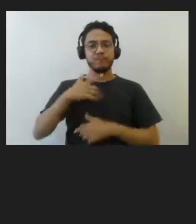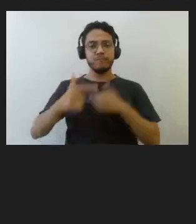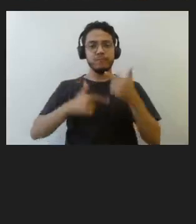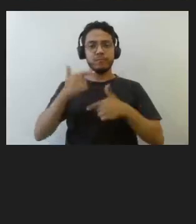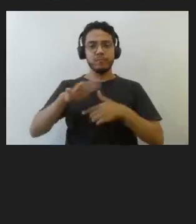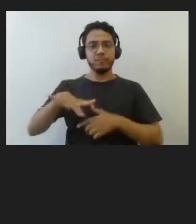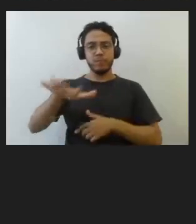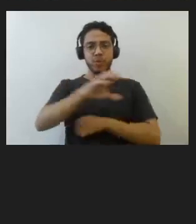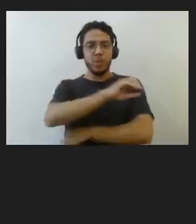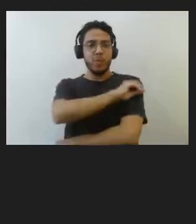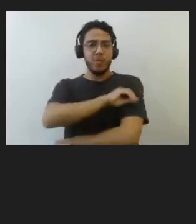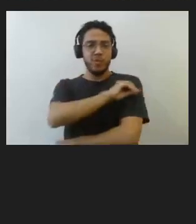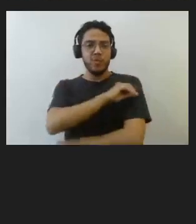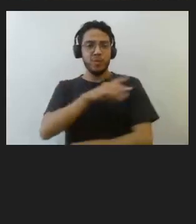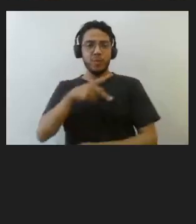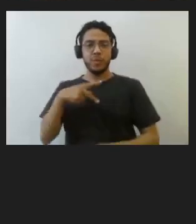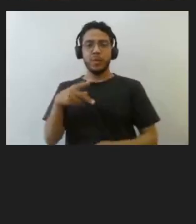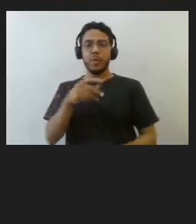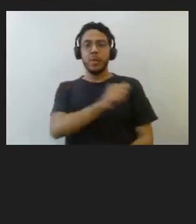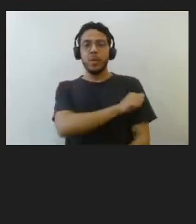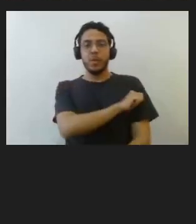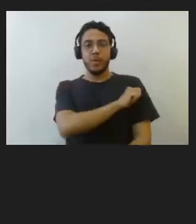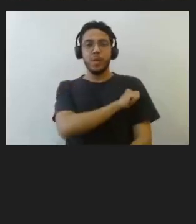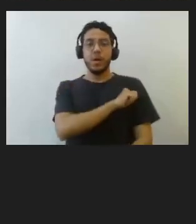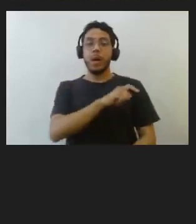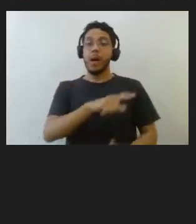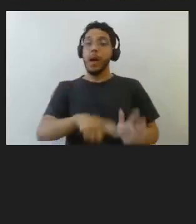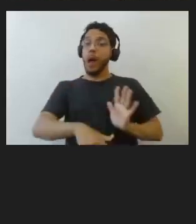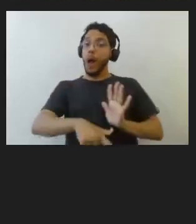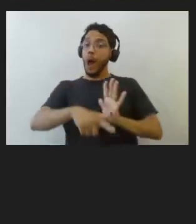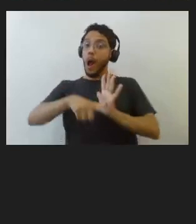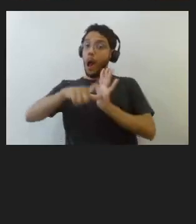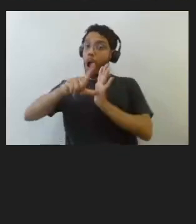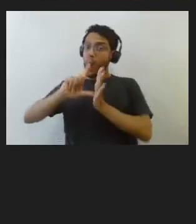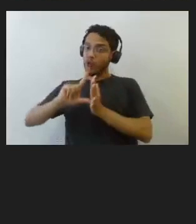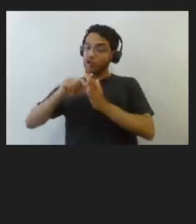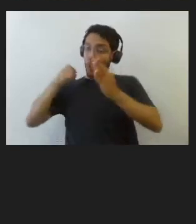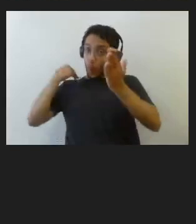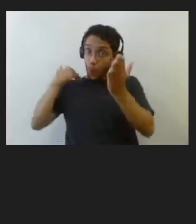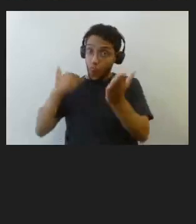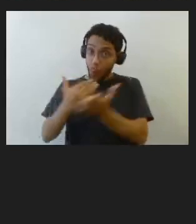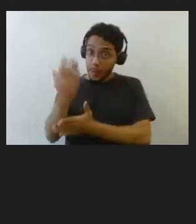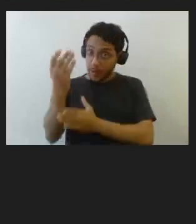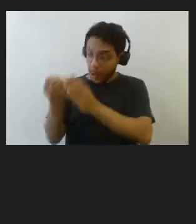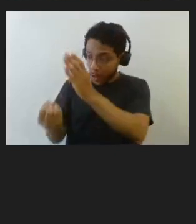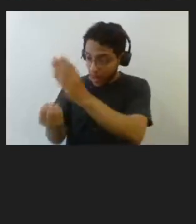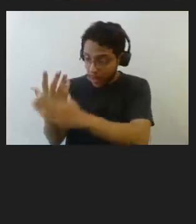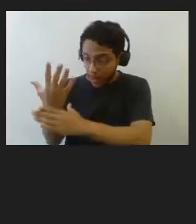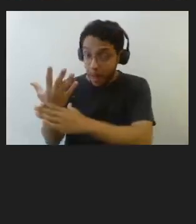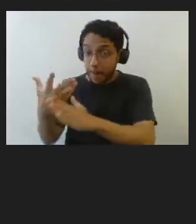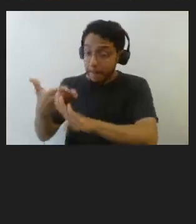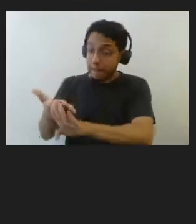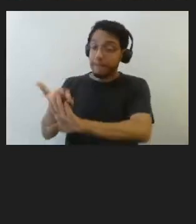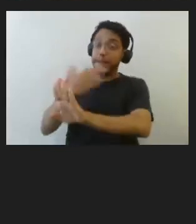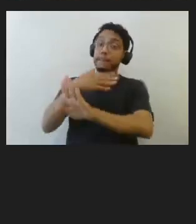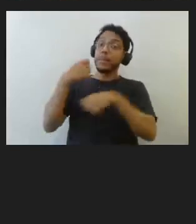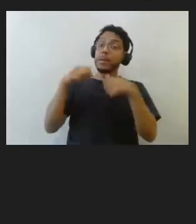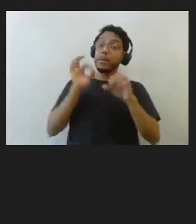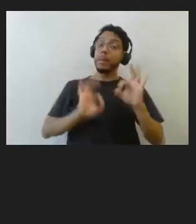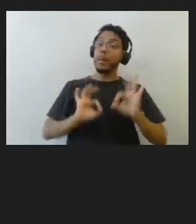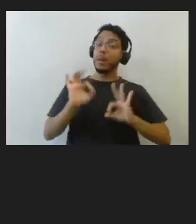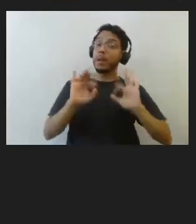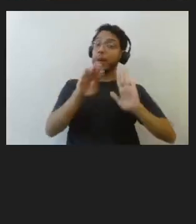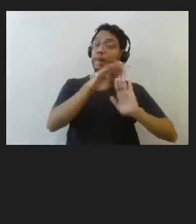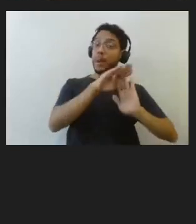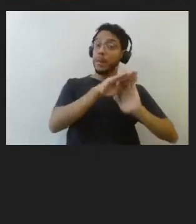essa oficina com os meus alunos, que antes da gente colocar a mão na massa, a gente precisa ter a receita. Então, a gente precisa planejar o